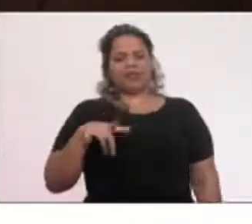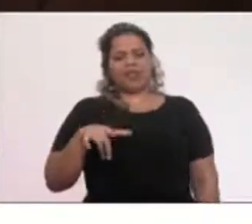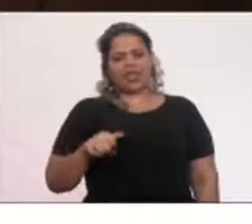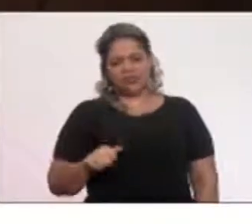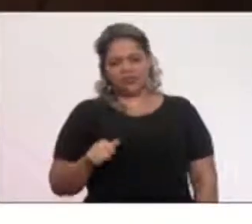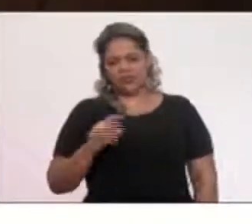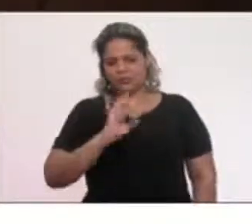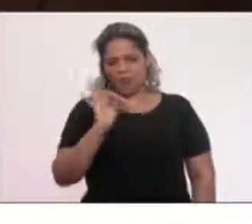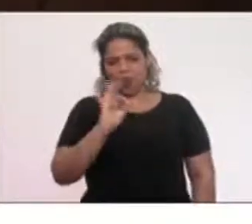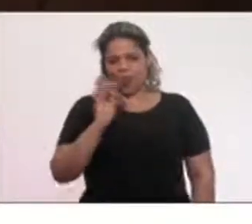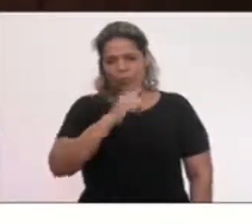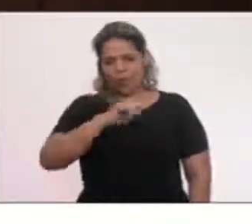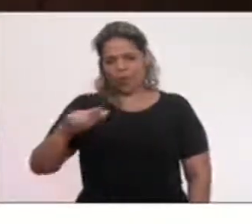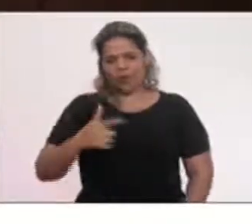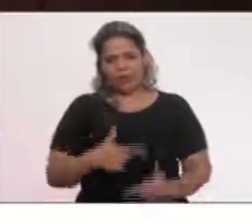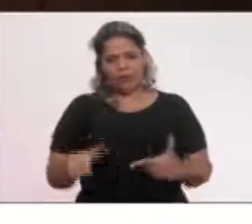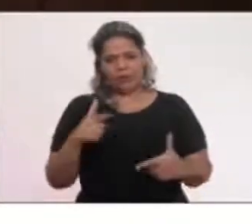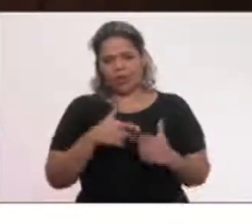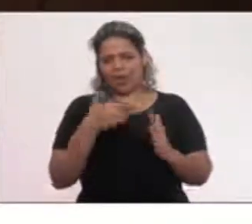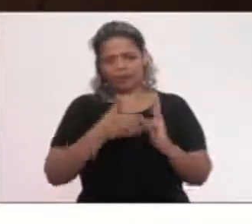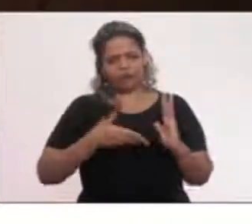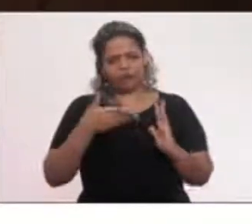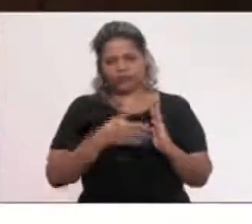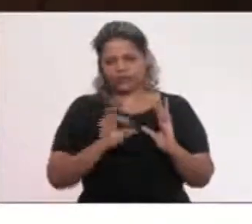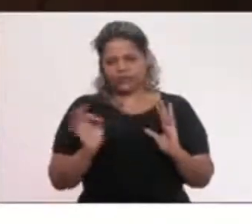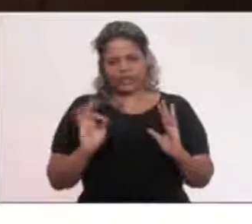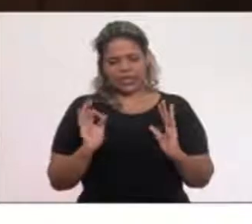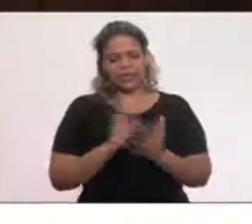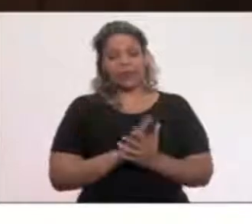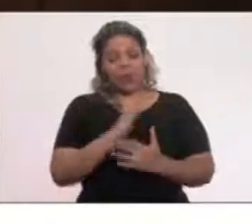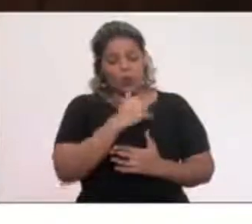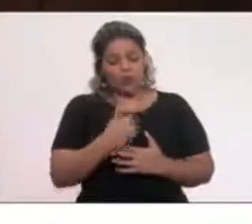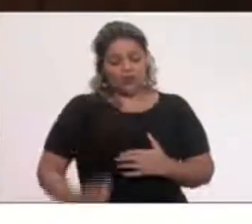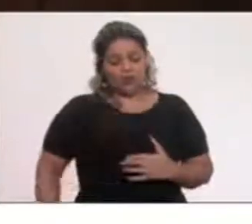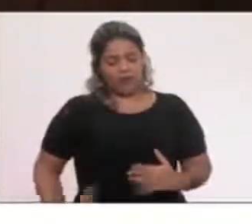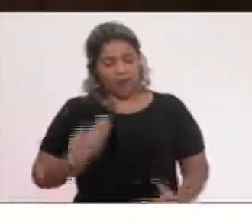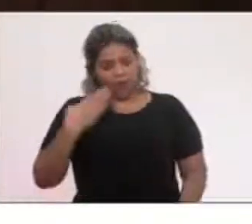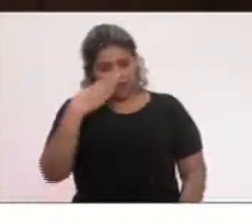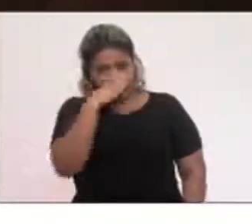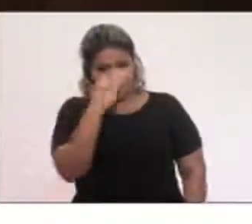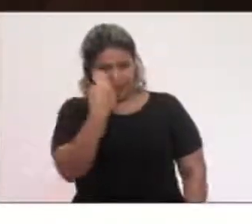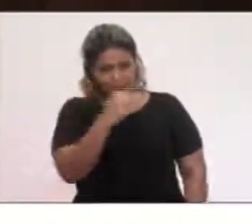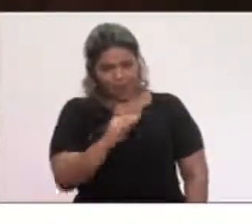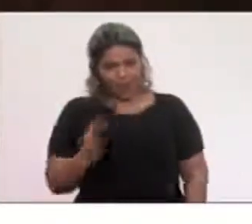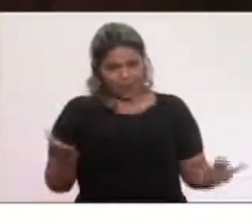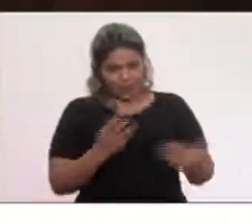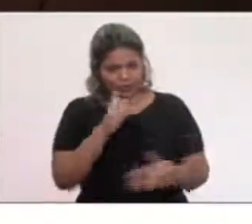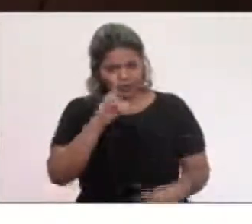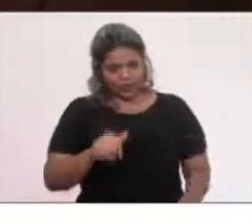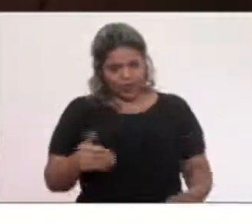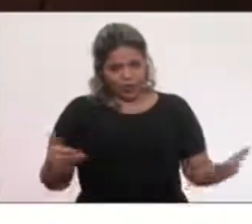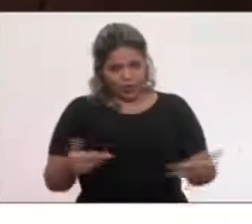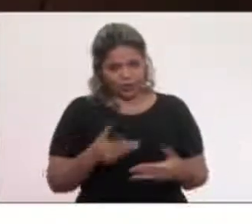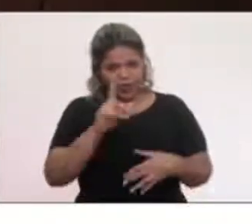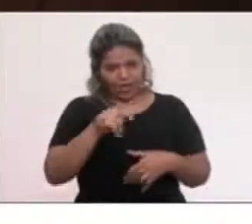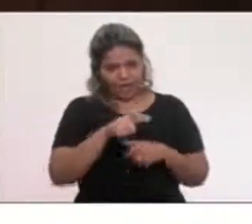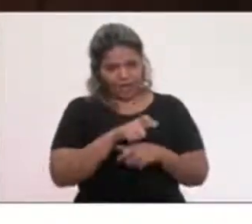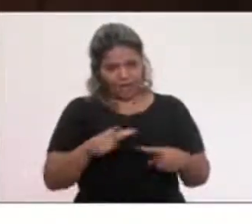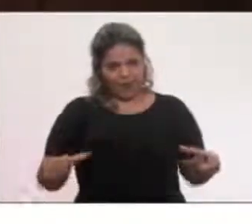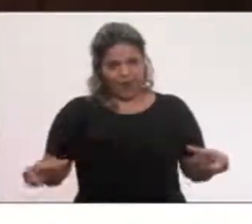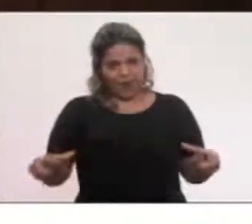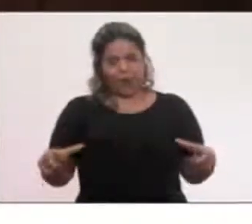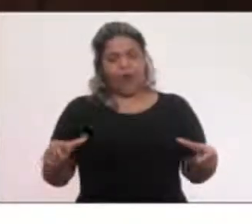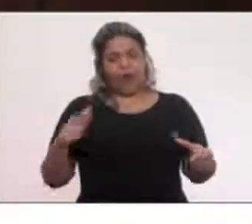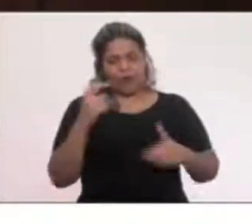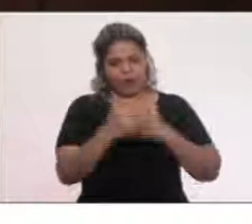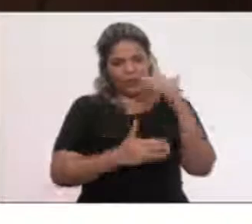Mas nenhum desses problemas é enfrentado. E o que o governo Bolsonaro coloca na ordem do dia é o maior